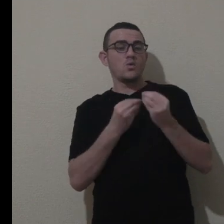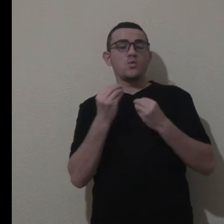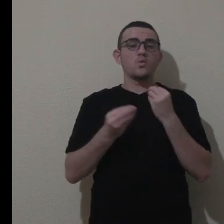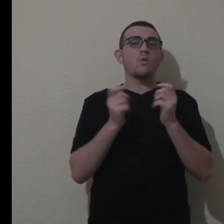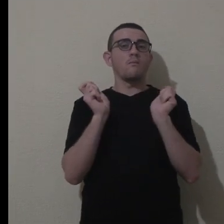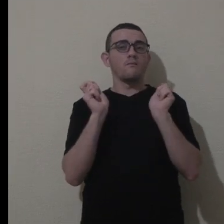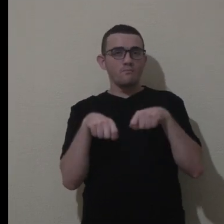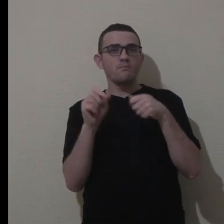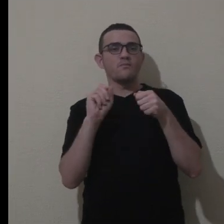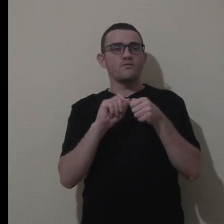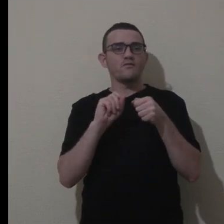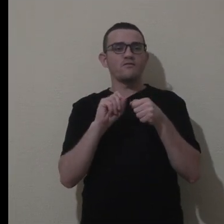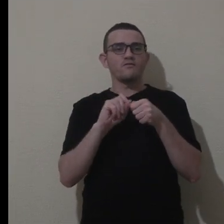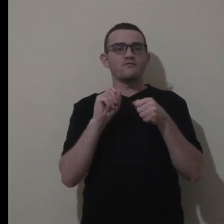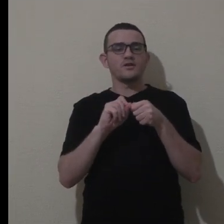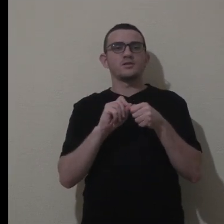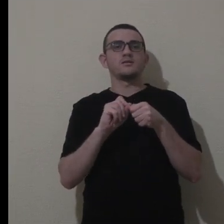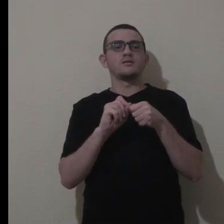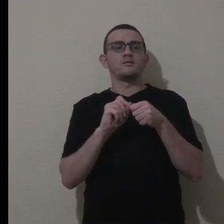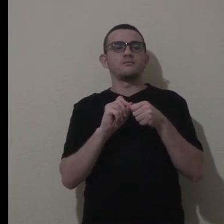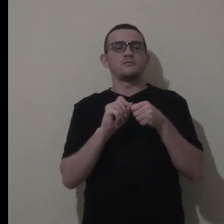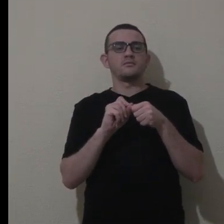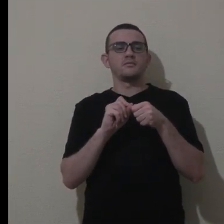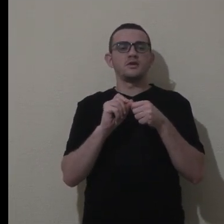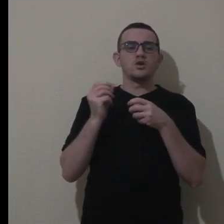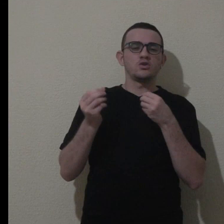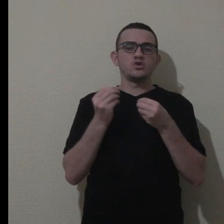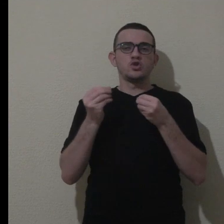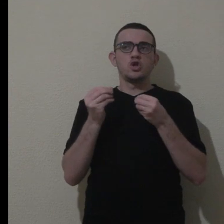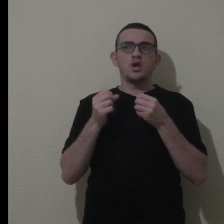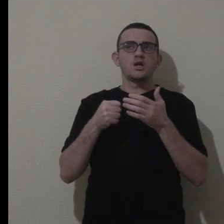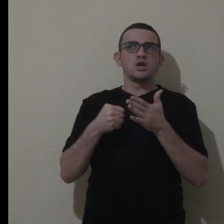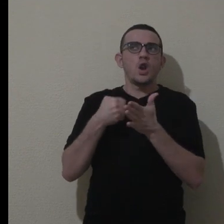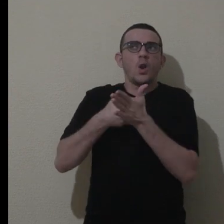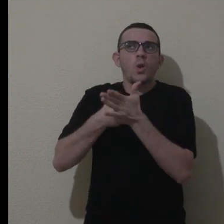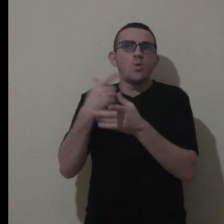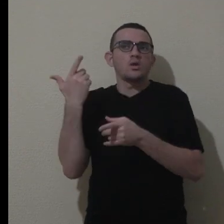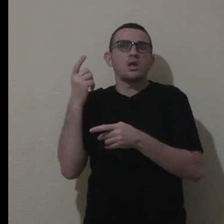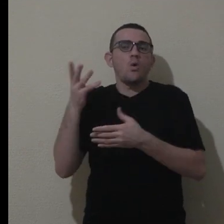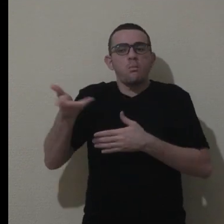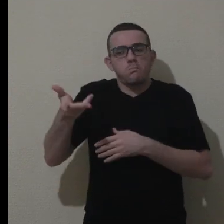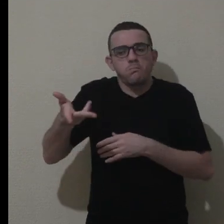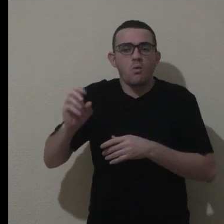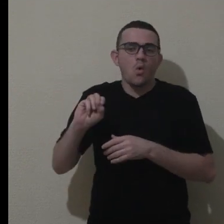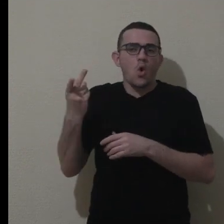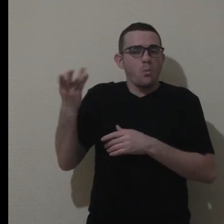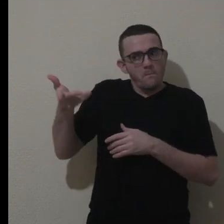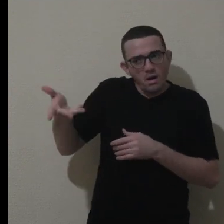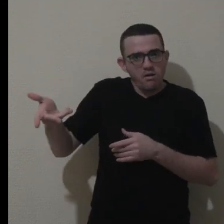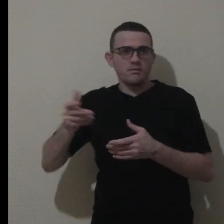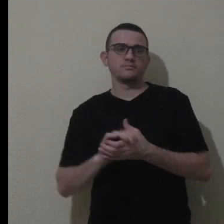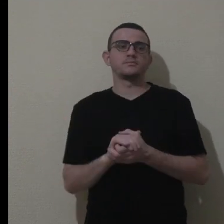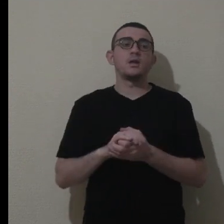para a gente poder realmente ligar o motor de luta ou de fuga, né? Mas